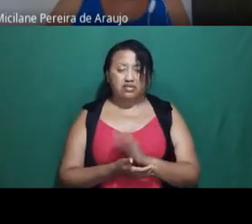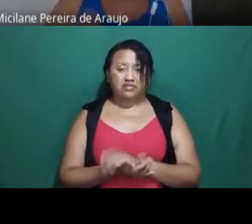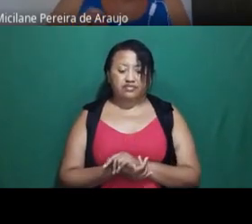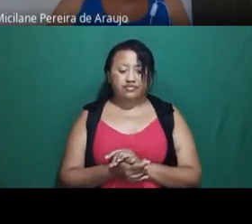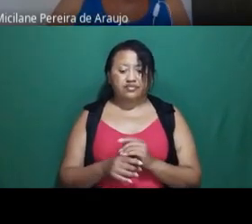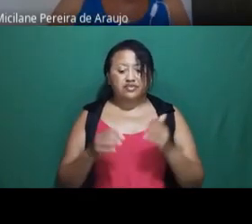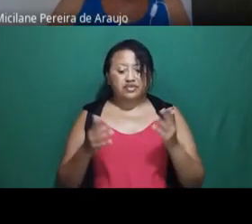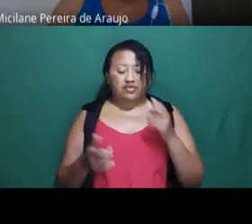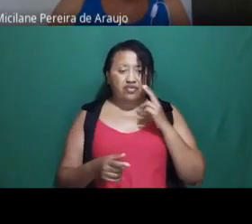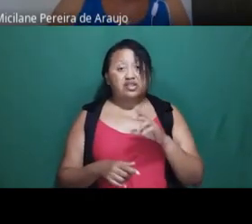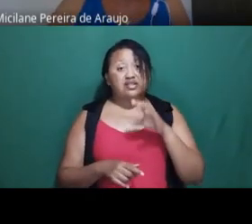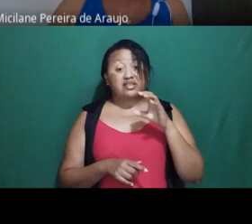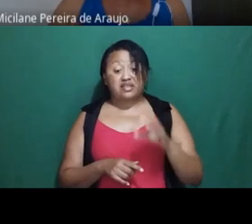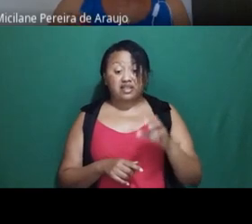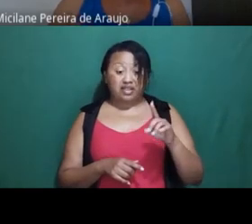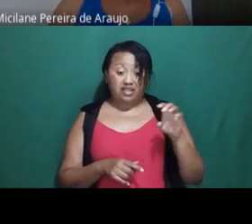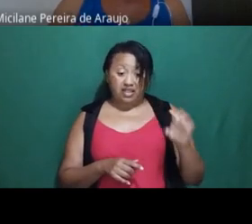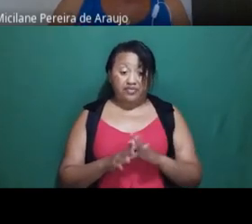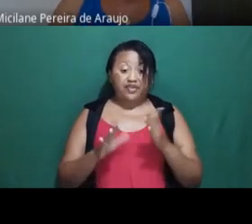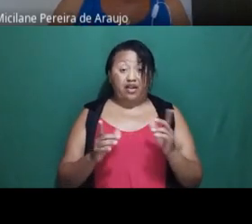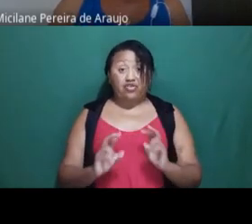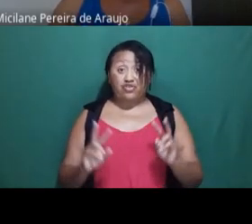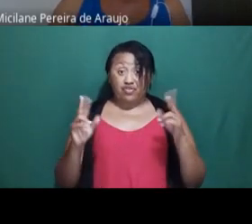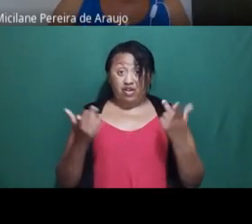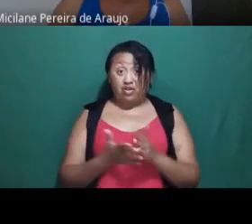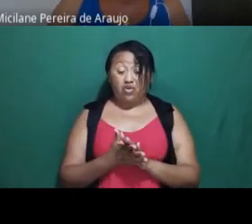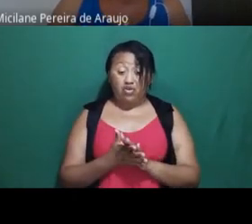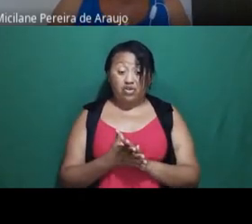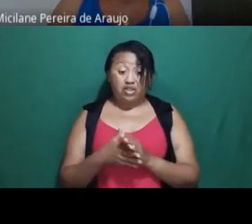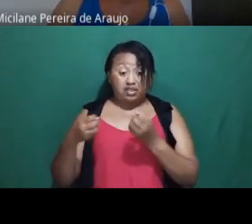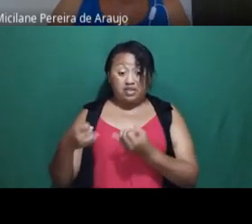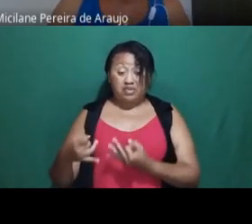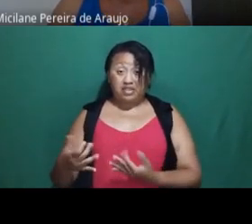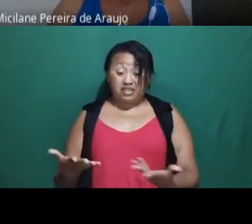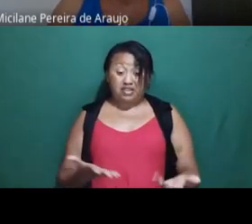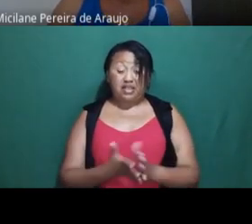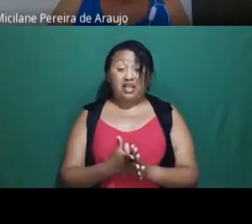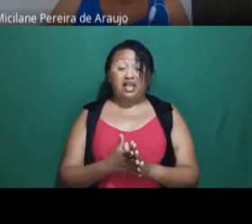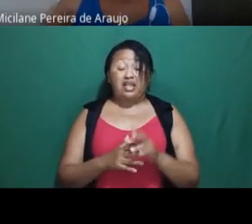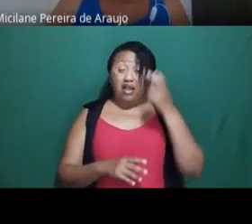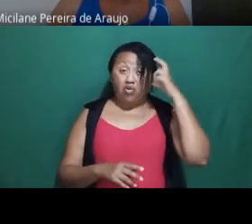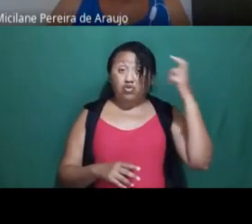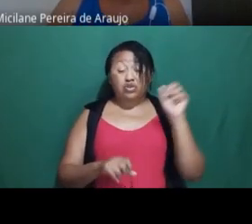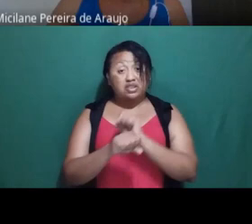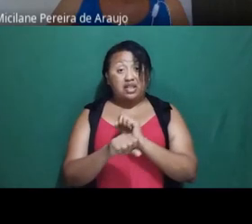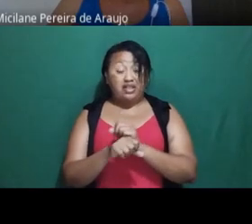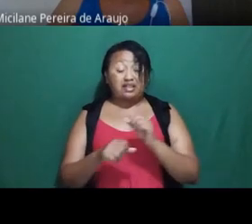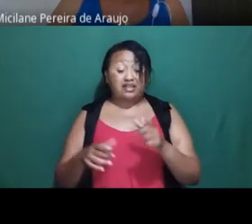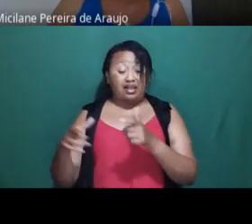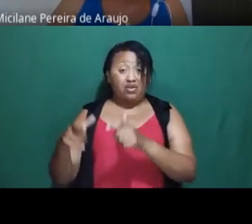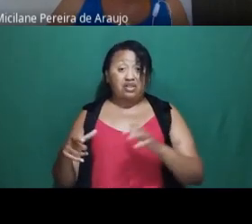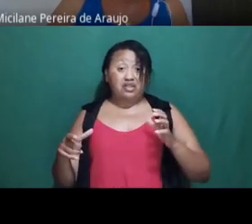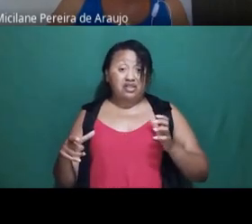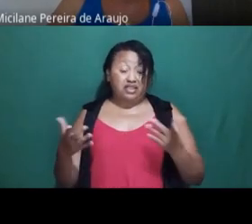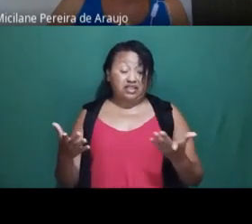certa mas vamos vencer daí é os valores específicos da cultura escravagista e da classe burguesa problematizados pela